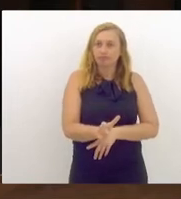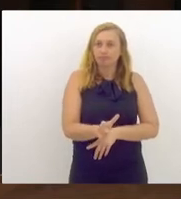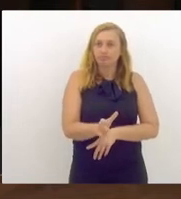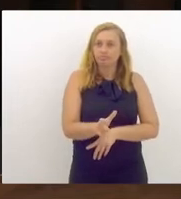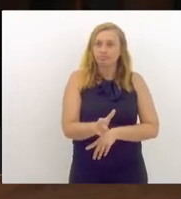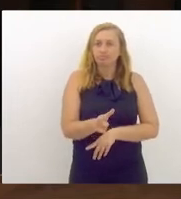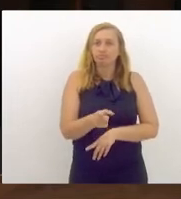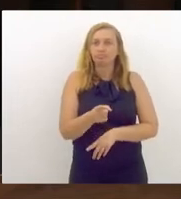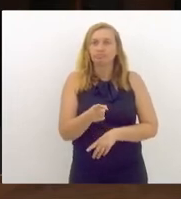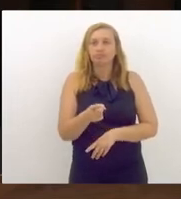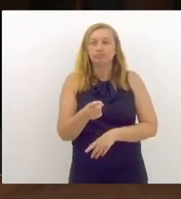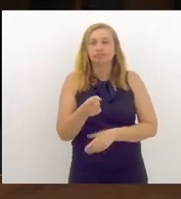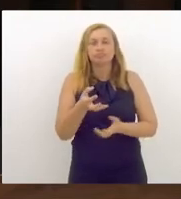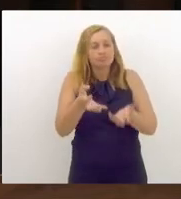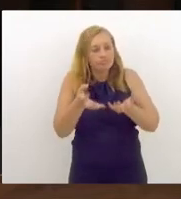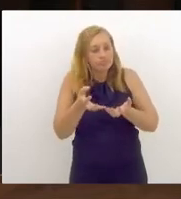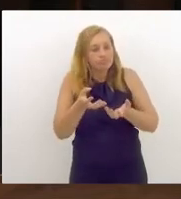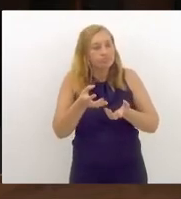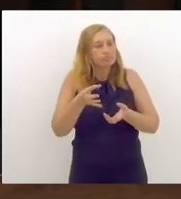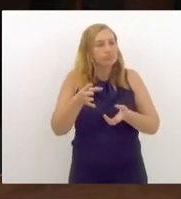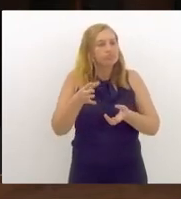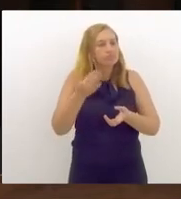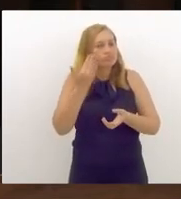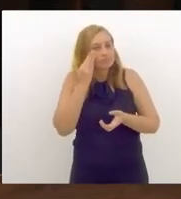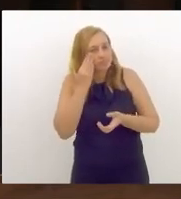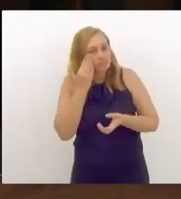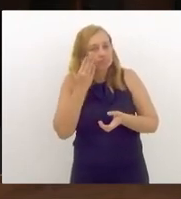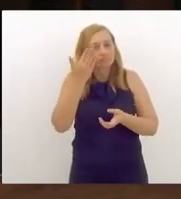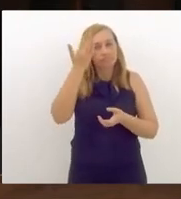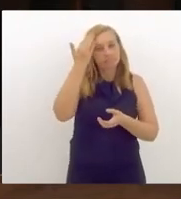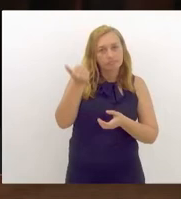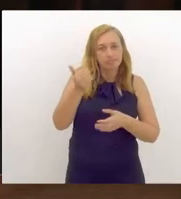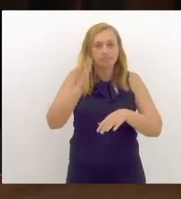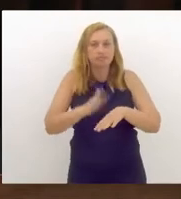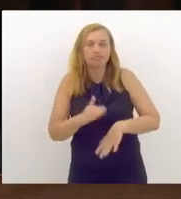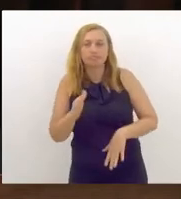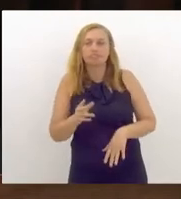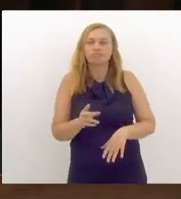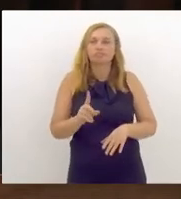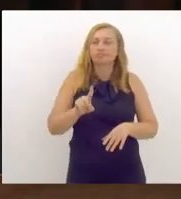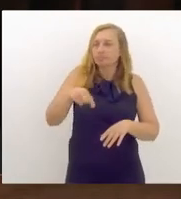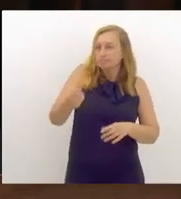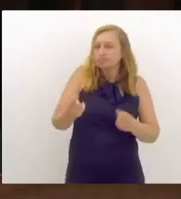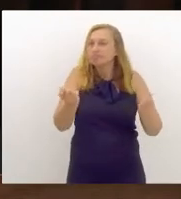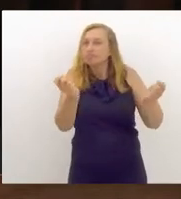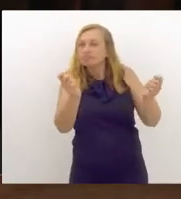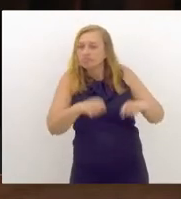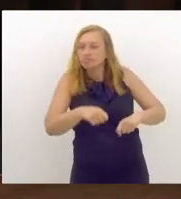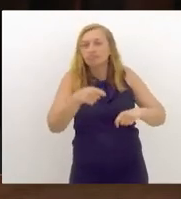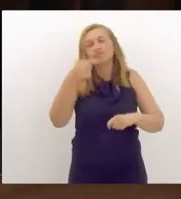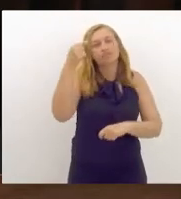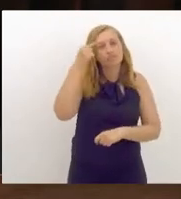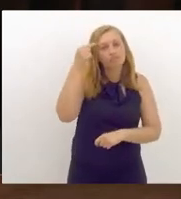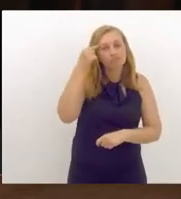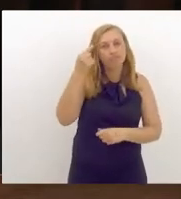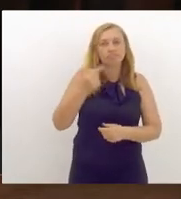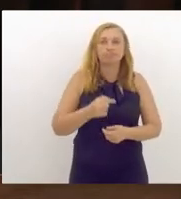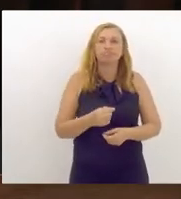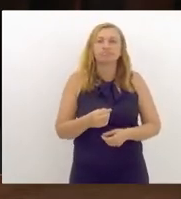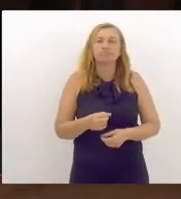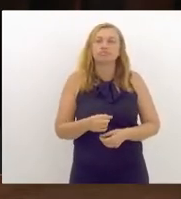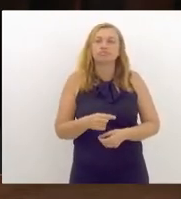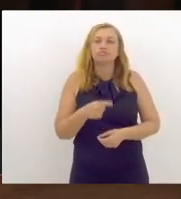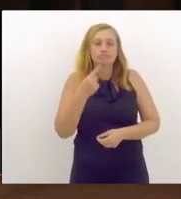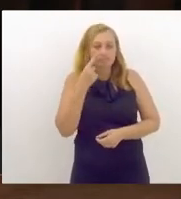em querer ouvir e querer discutir e querer saber mais sobre outras possibilidades de pensar aquilo que